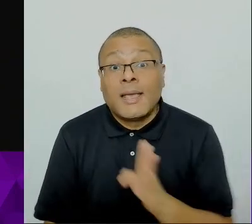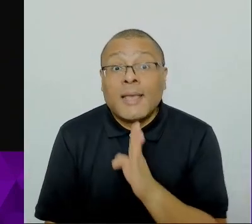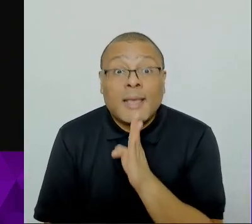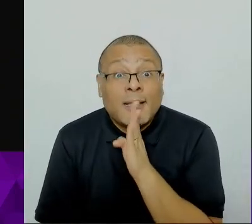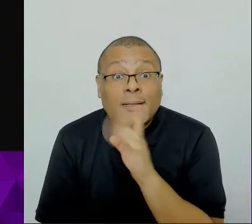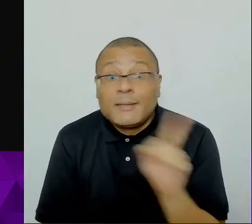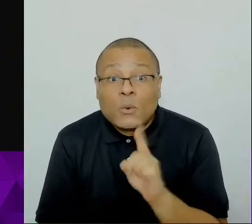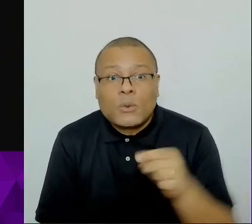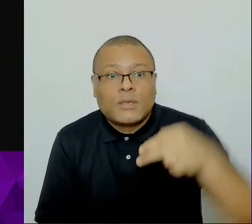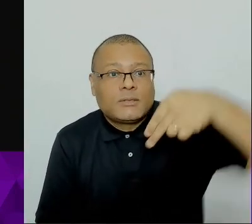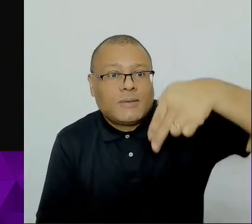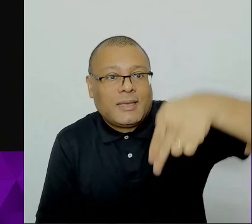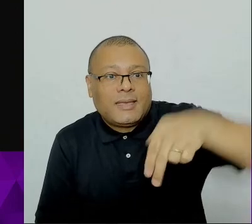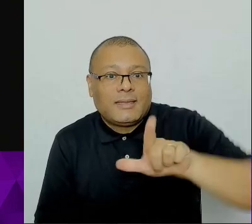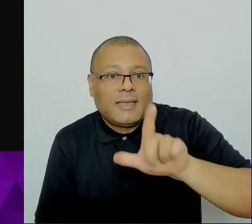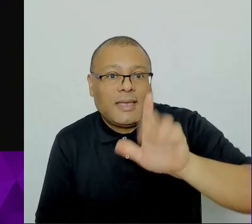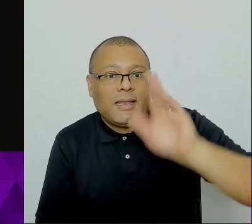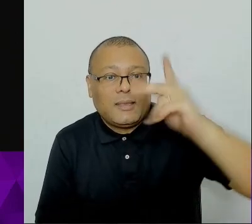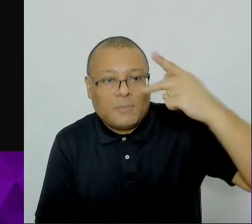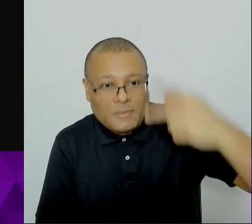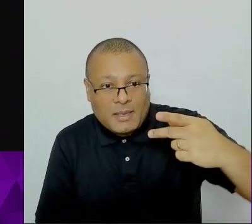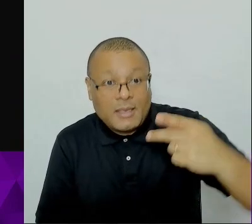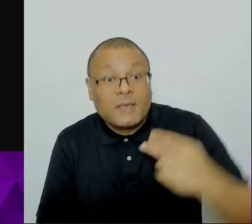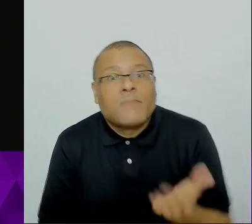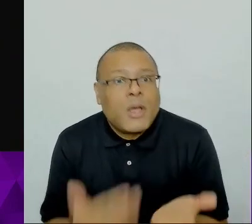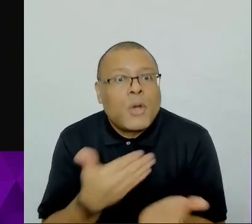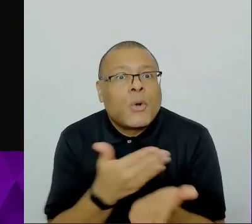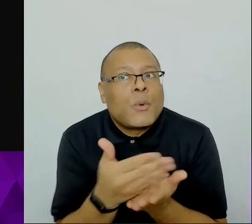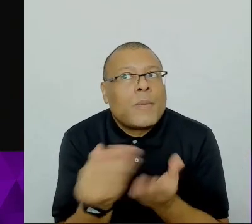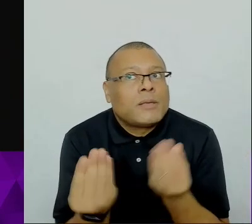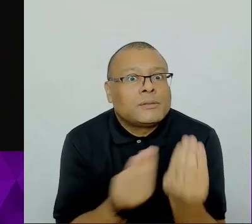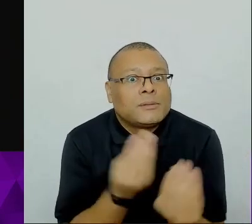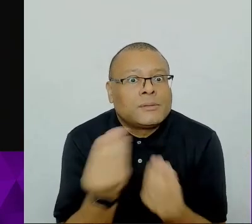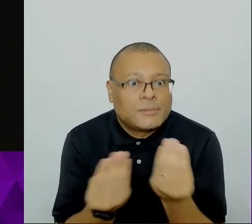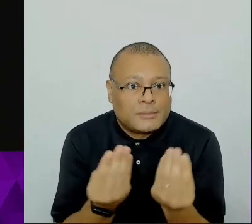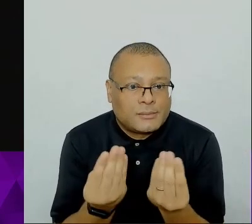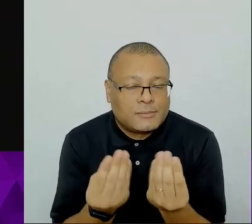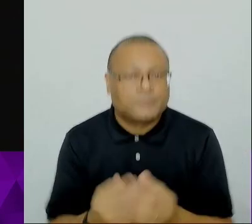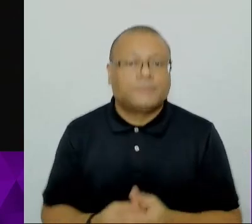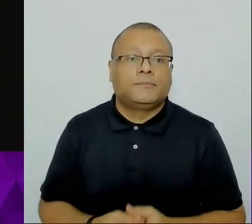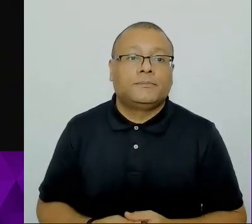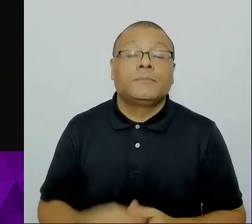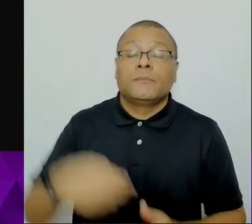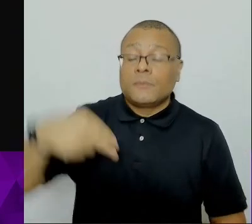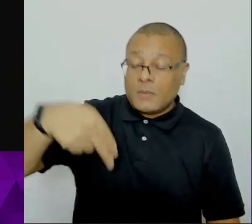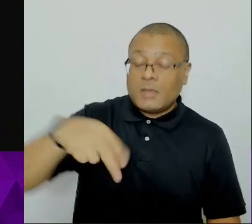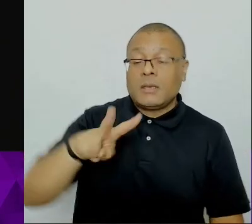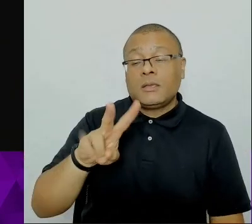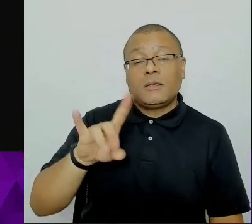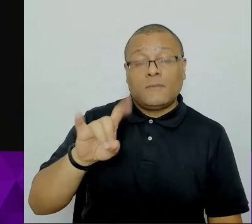não conheço sobre Conversational AI, por onde eu começo. A NVIDIA tem